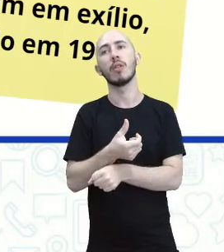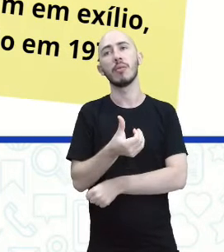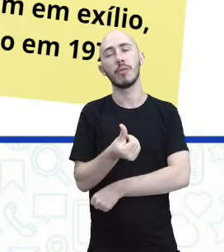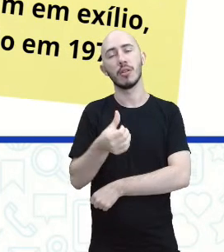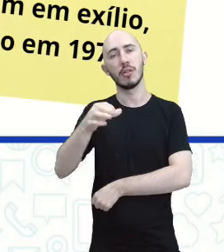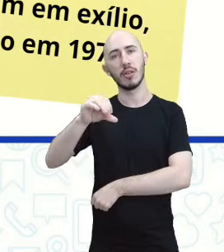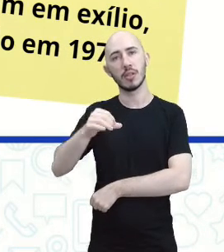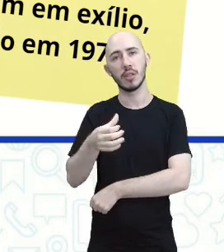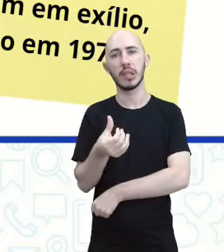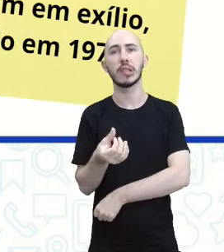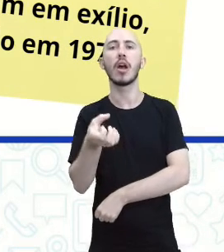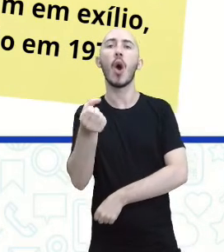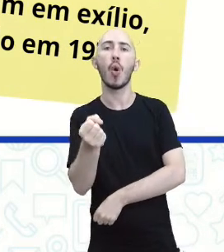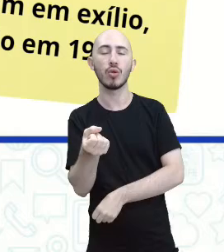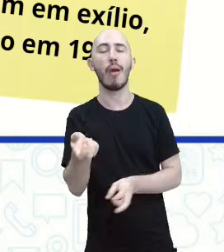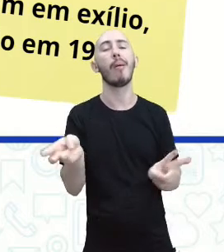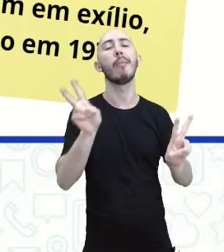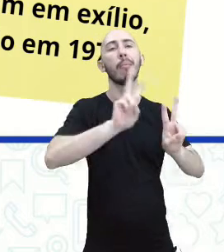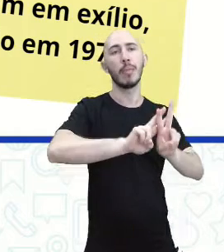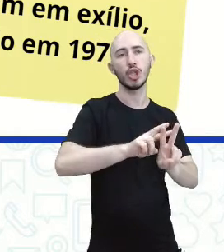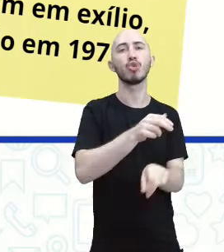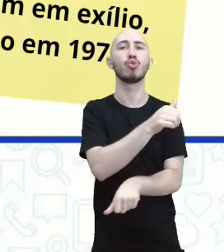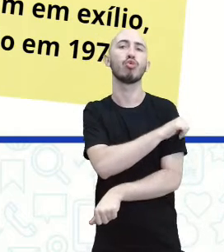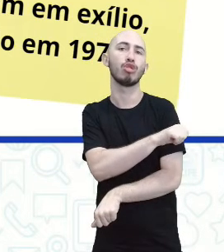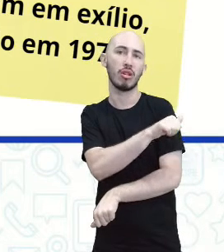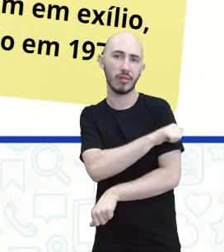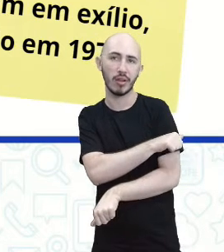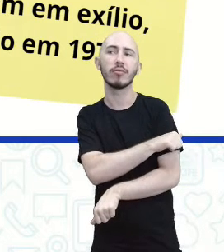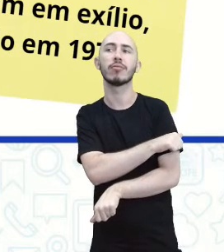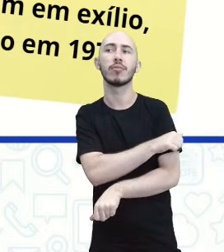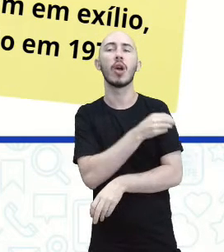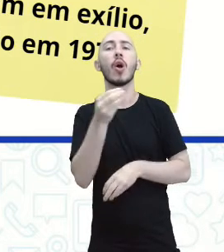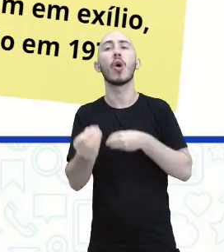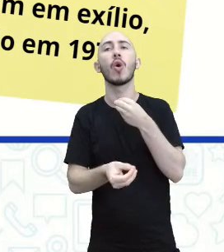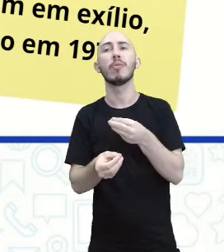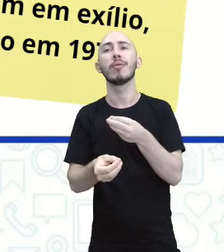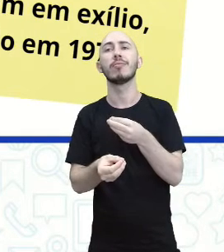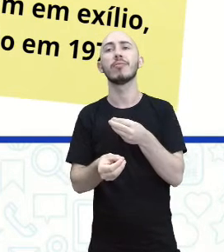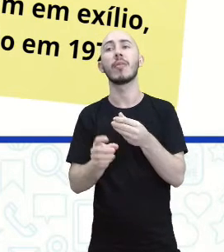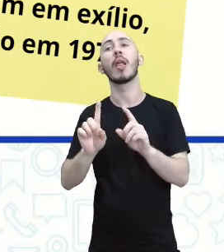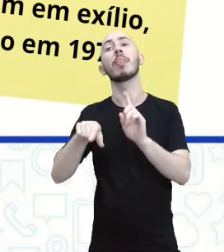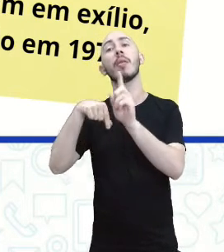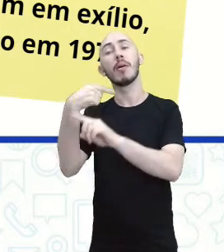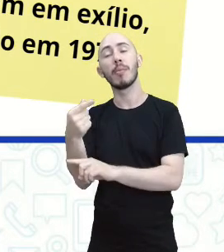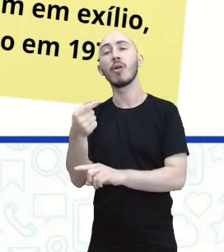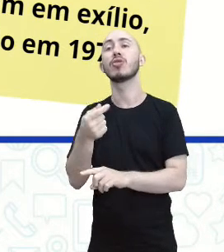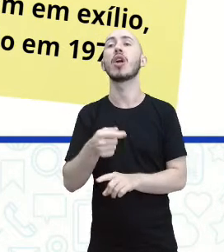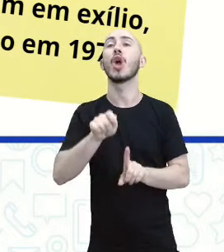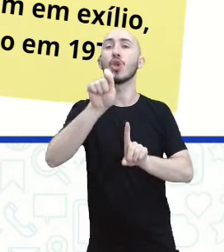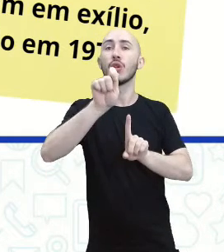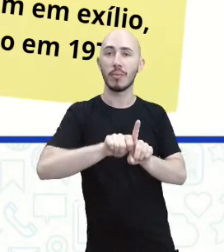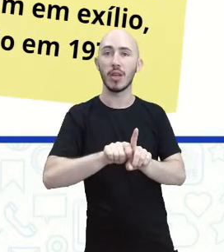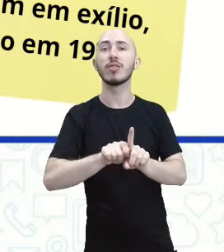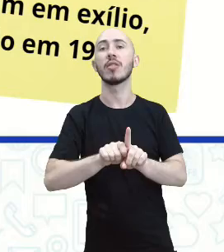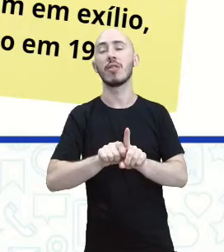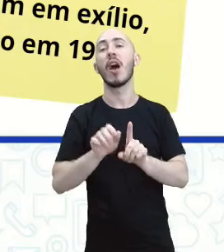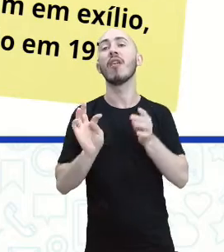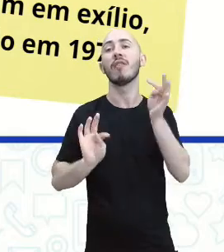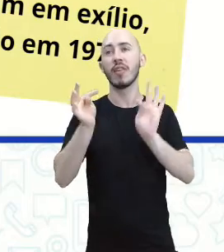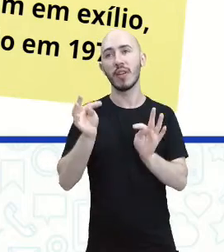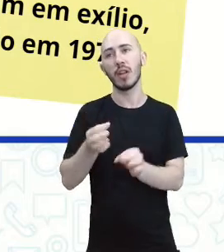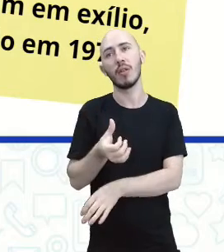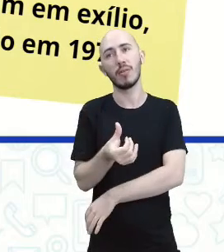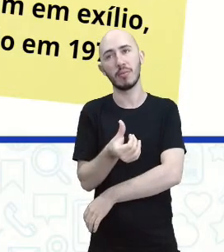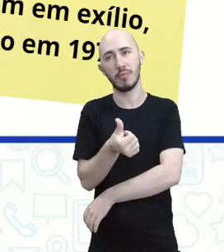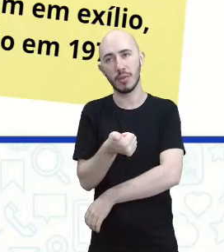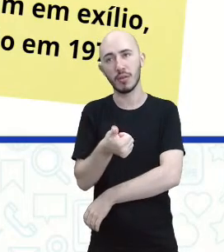foram presos e levados para um quartel no Rio de Janeiro, e eles só foram libertados em fevereiro de 1969. A partir